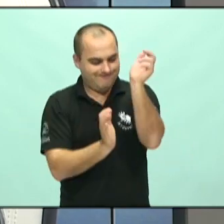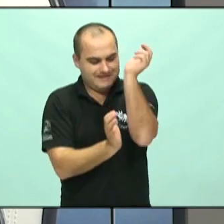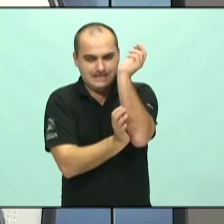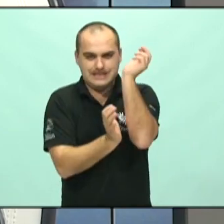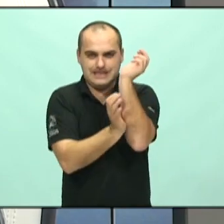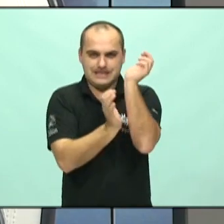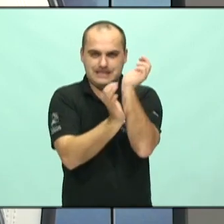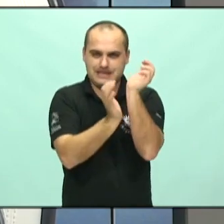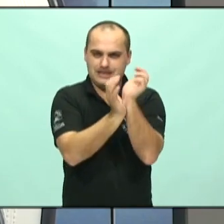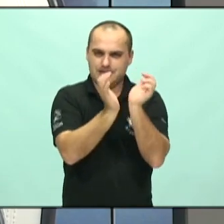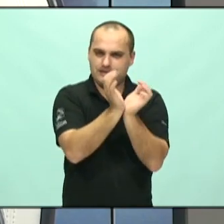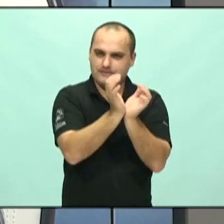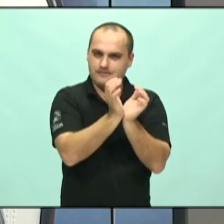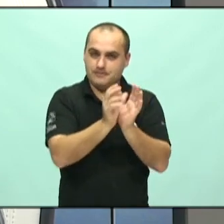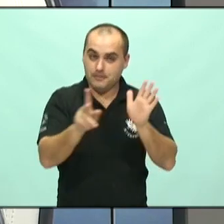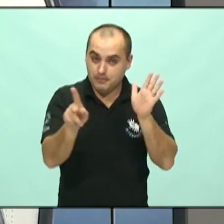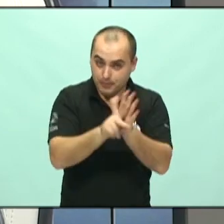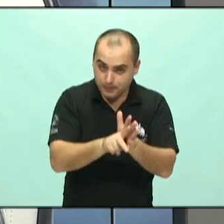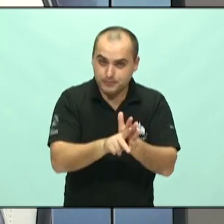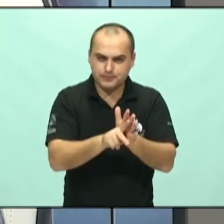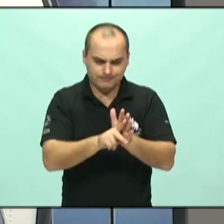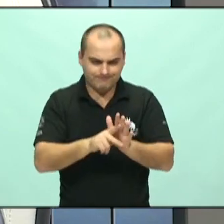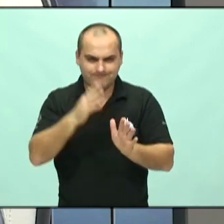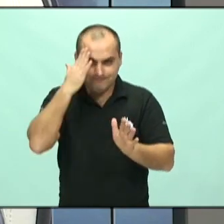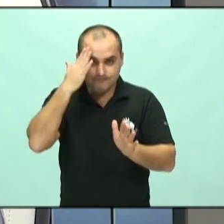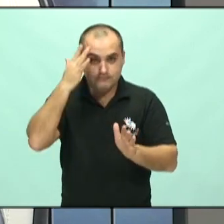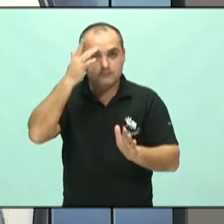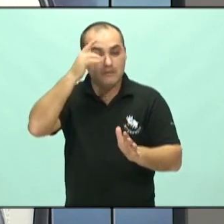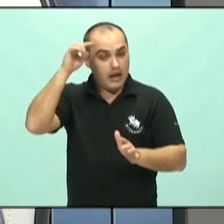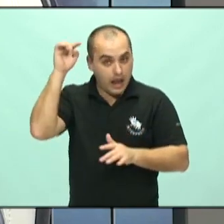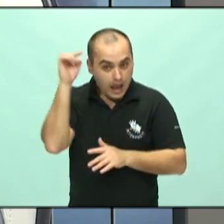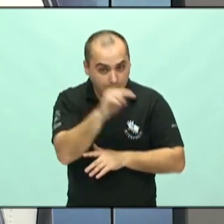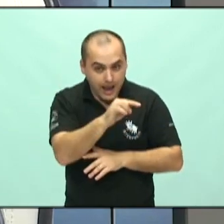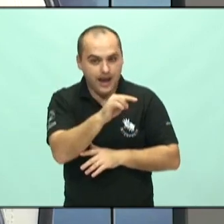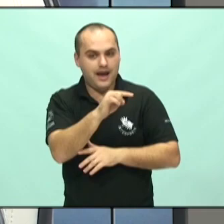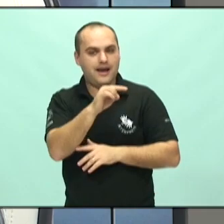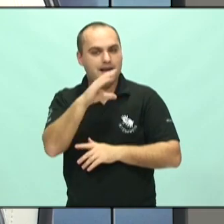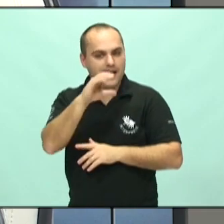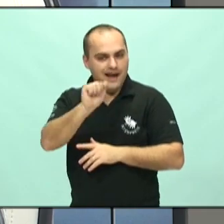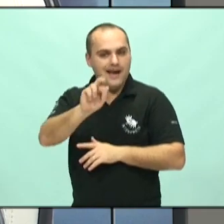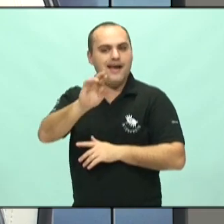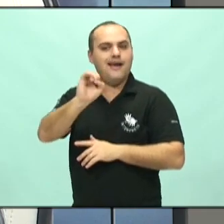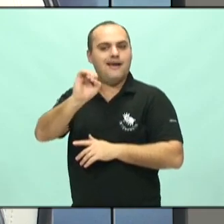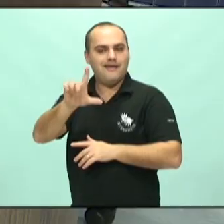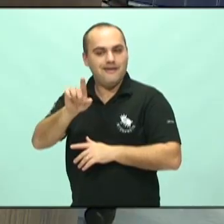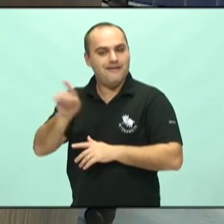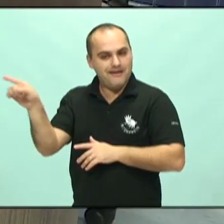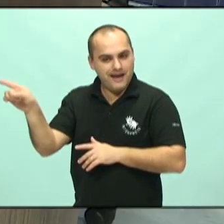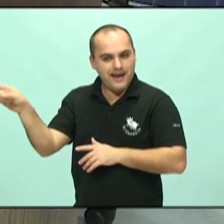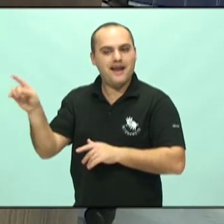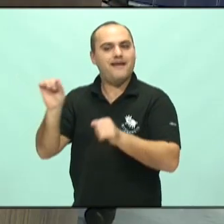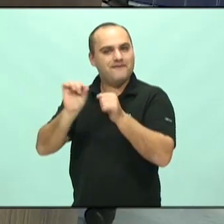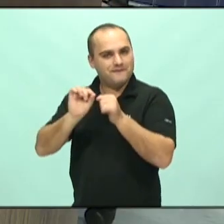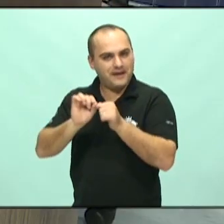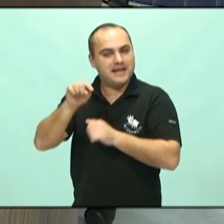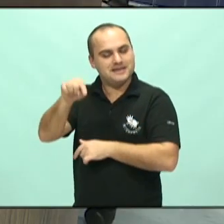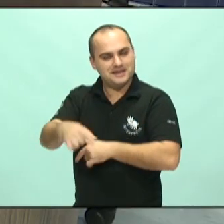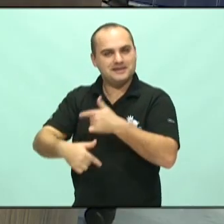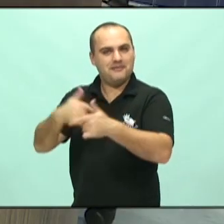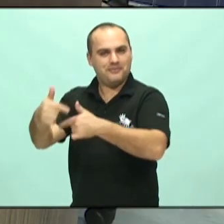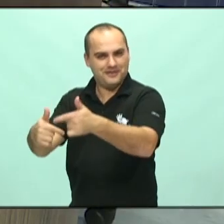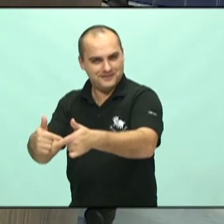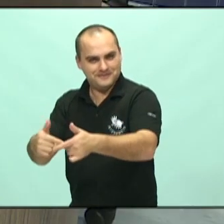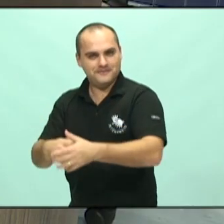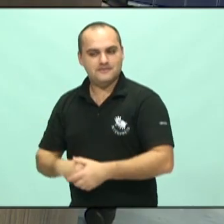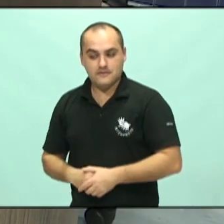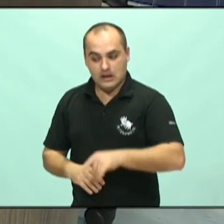esforço sistemático, assim, e isso a gente tem ela que faz isso, né? Que é